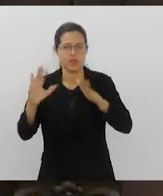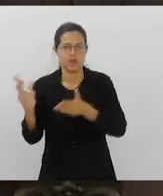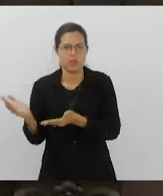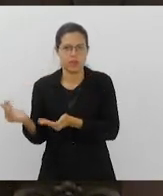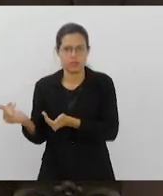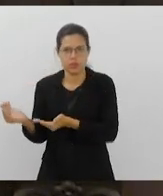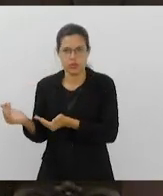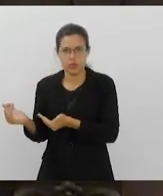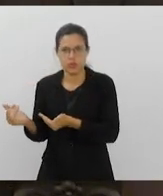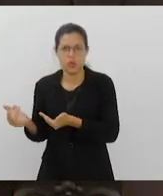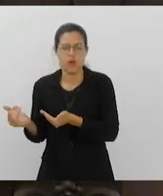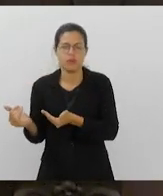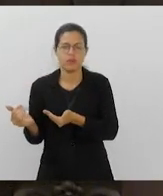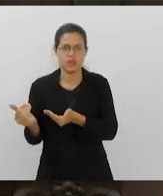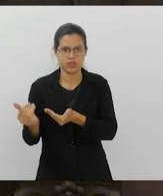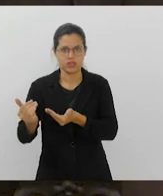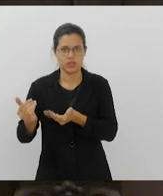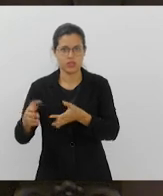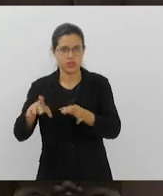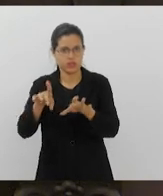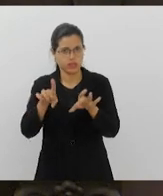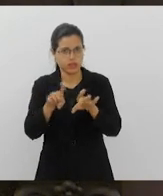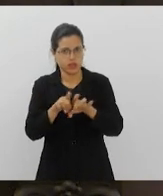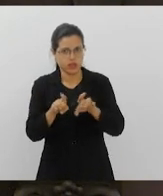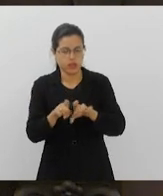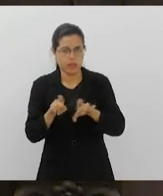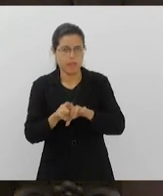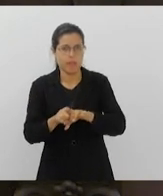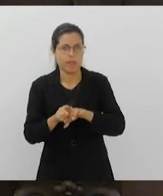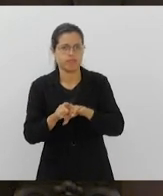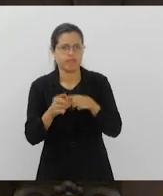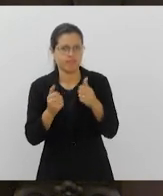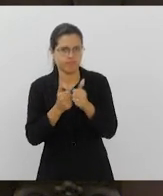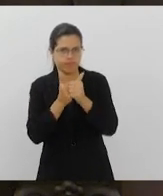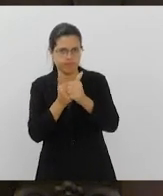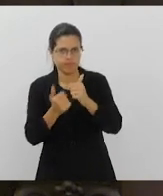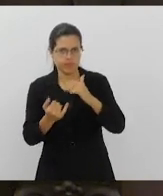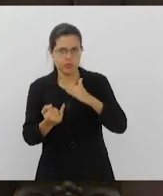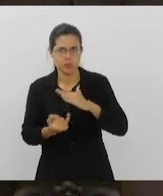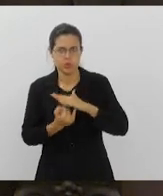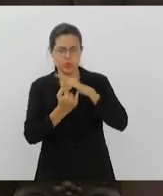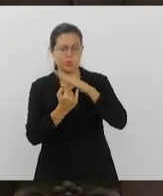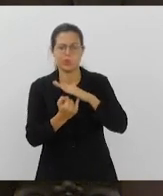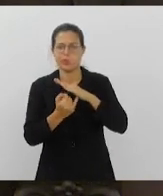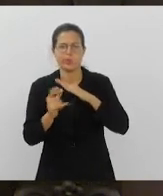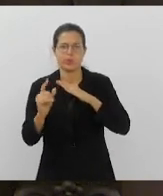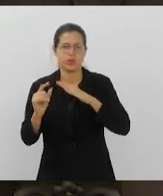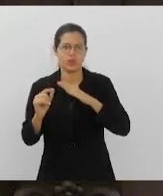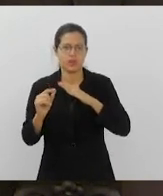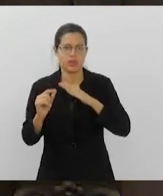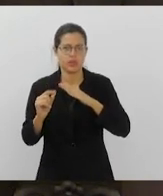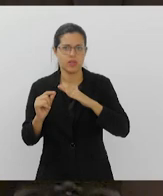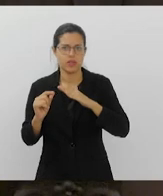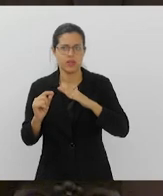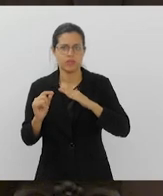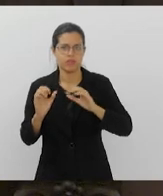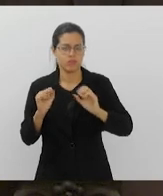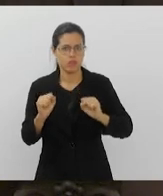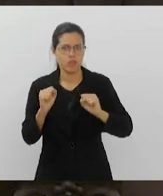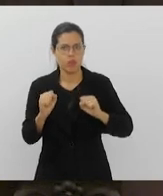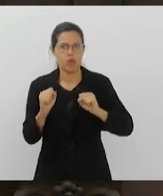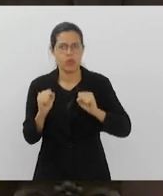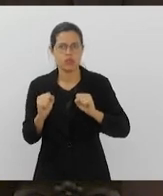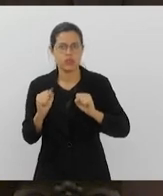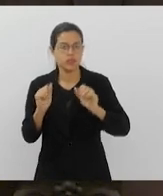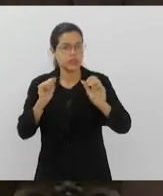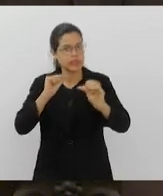já segui a linha aqui do Instituto, para que a gente possa, não só por ocasião da